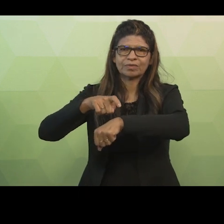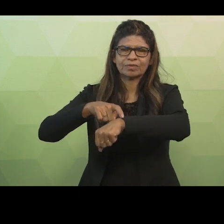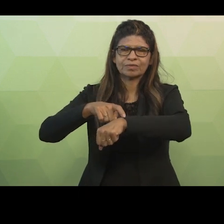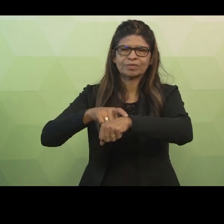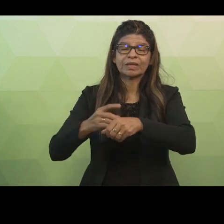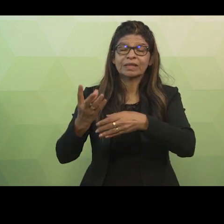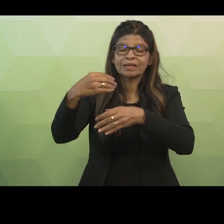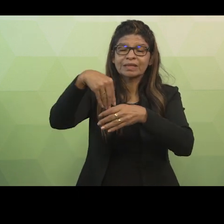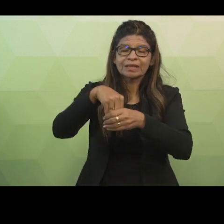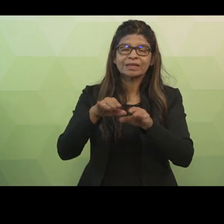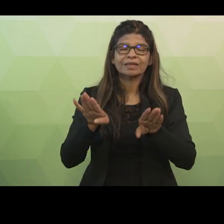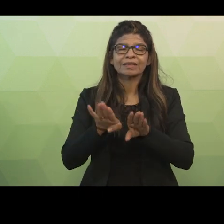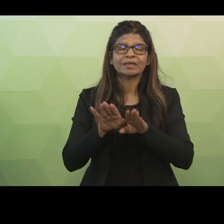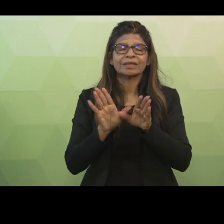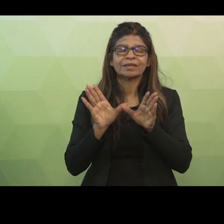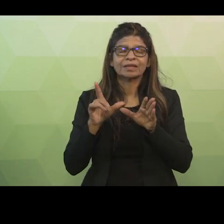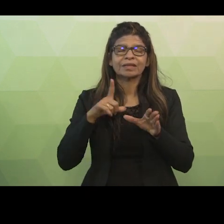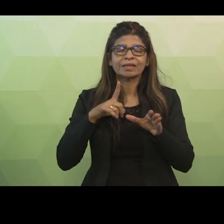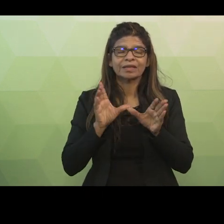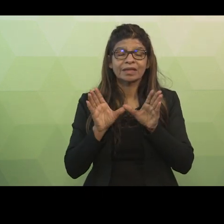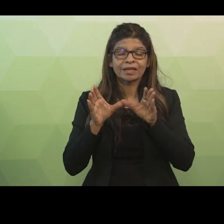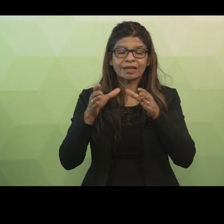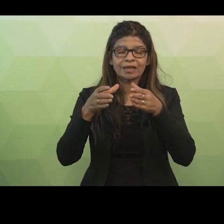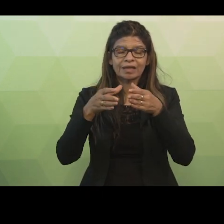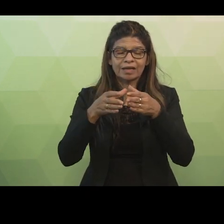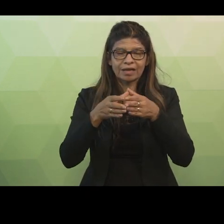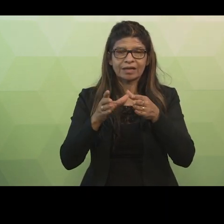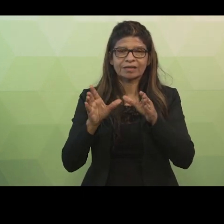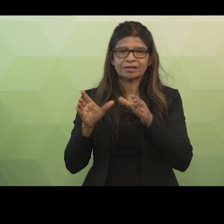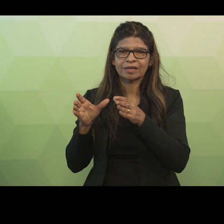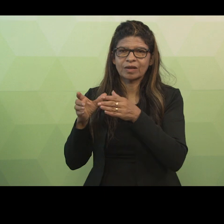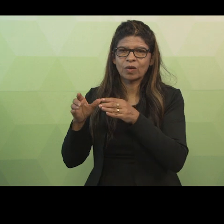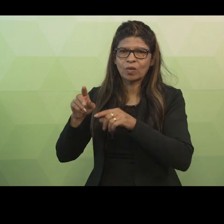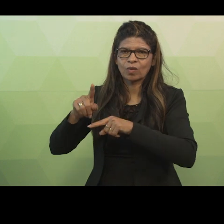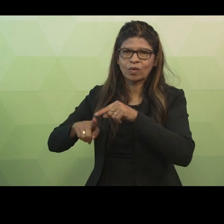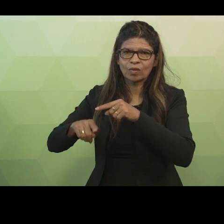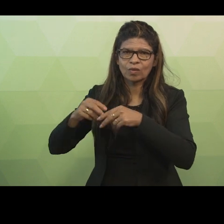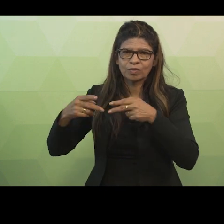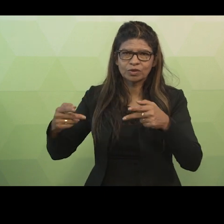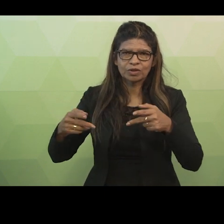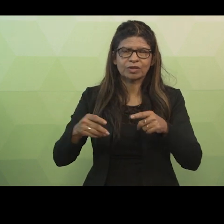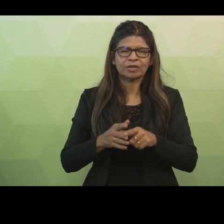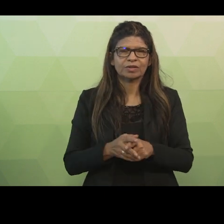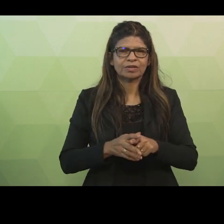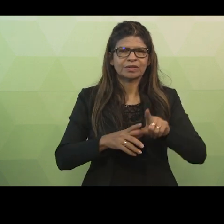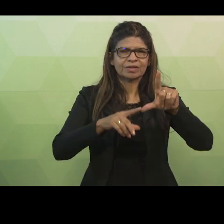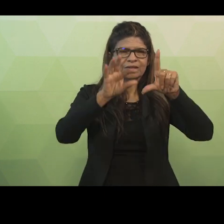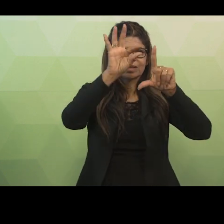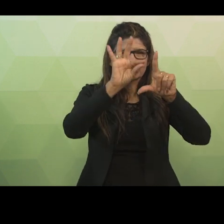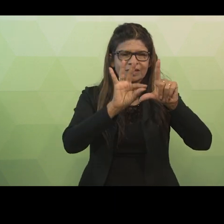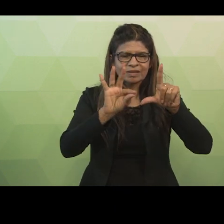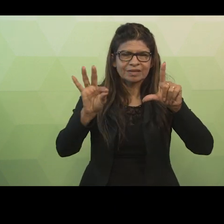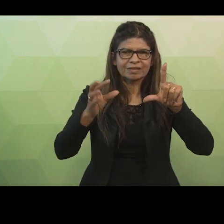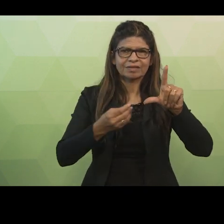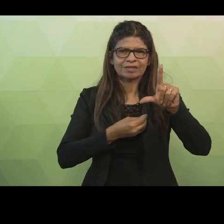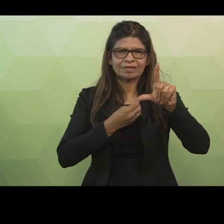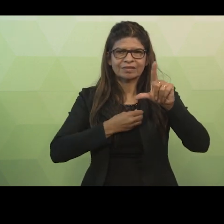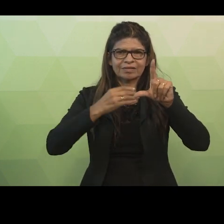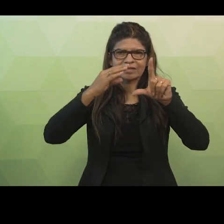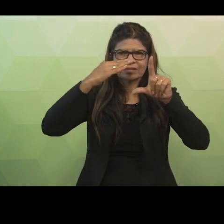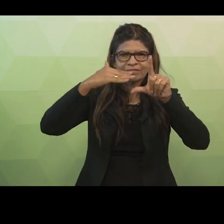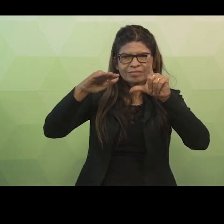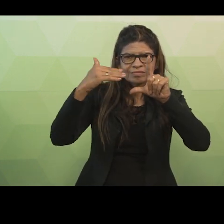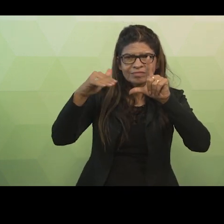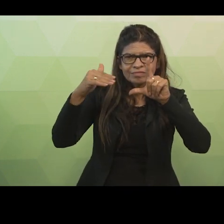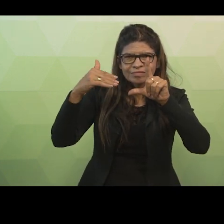classes e objetos, as chamadas linhas da vida, as mensagens e barras de ativação. Vamos analisar